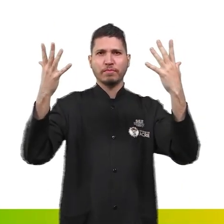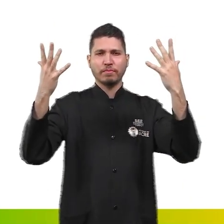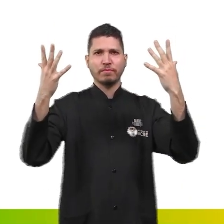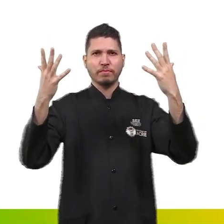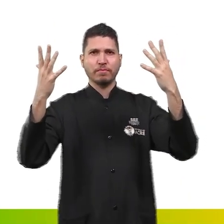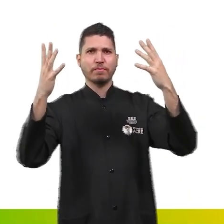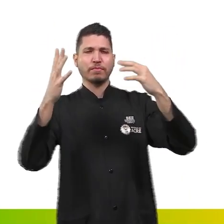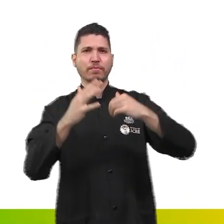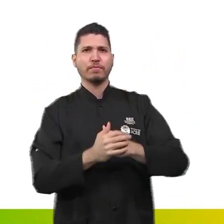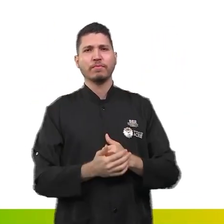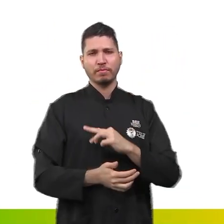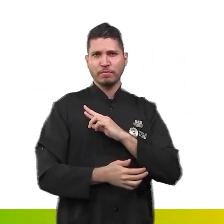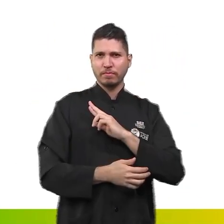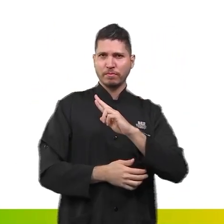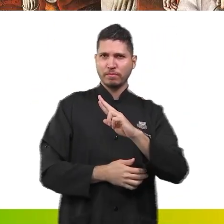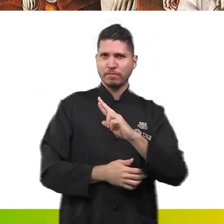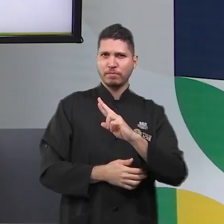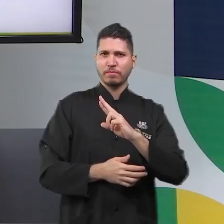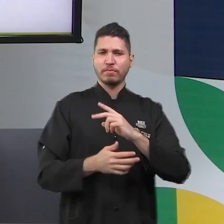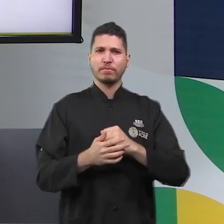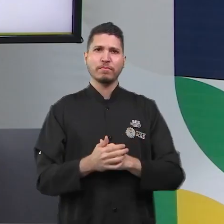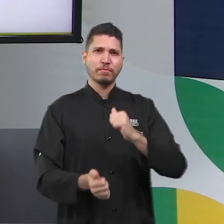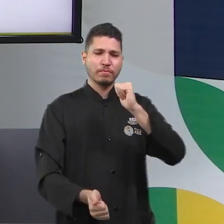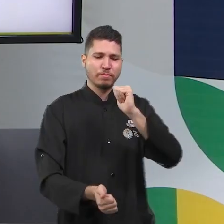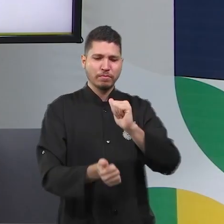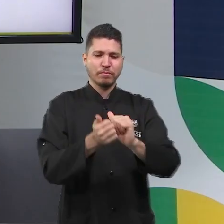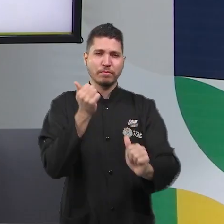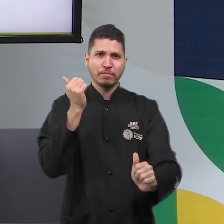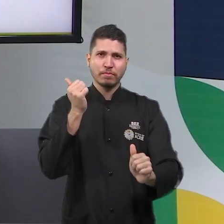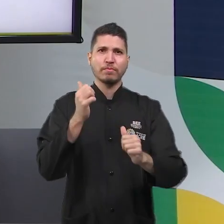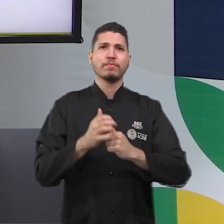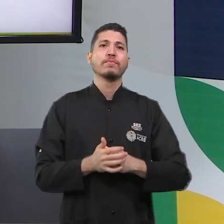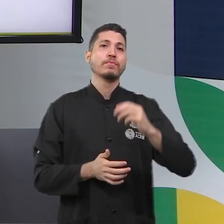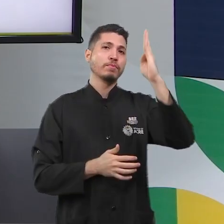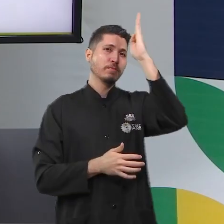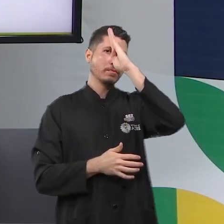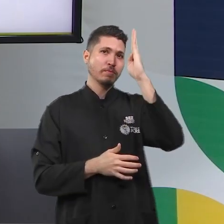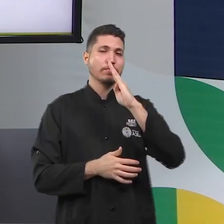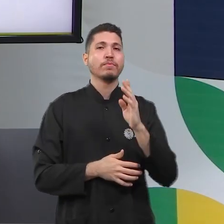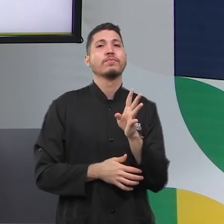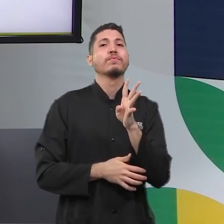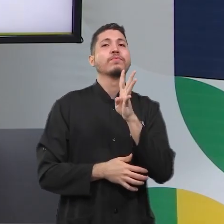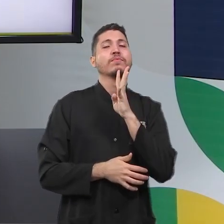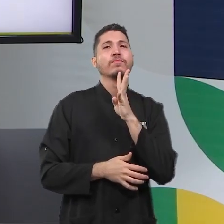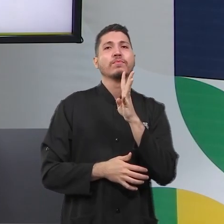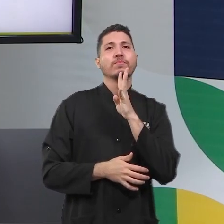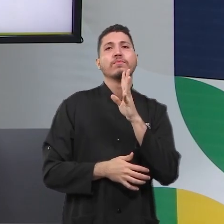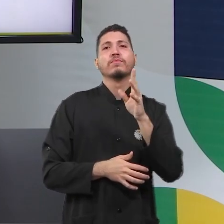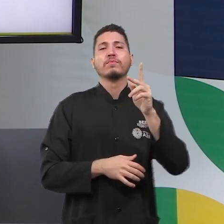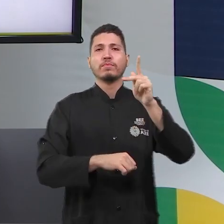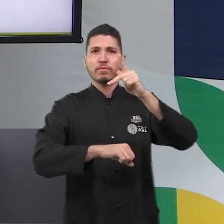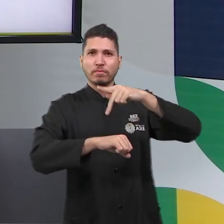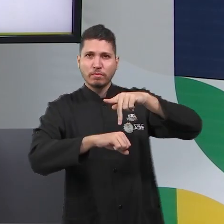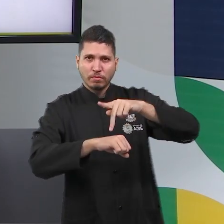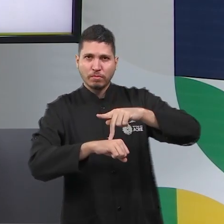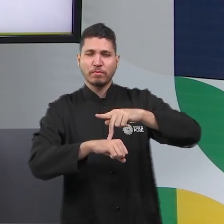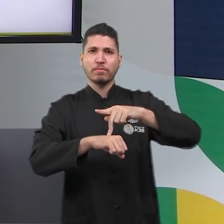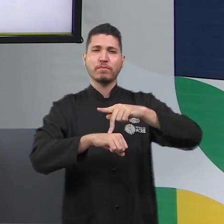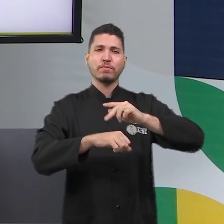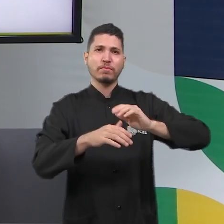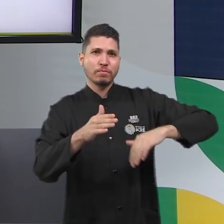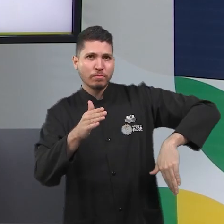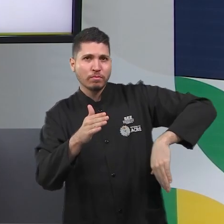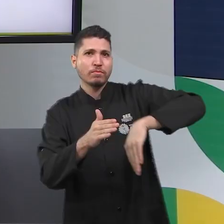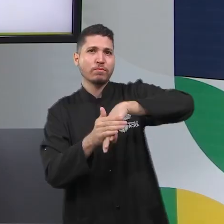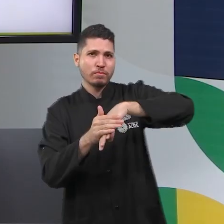até nos esportes. O Brasil, por exemplo, ele é um país conhecido mundialmente como o país do futebol. E a